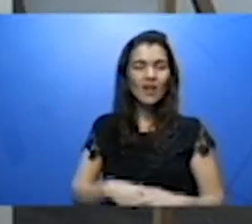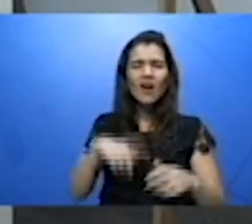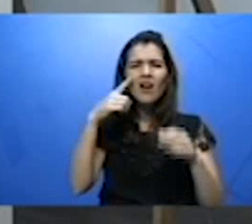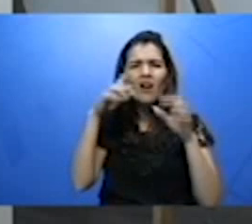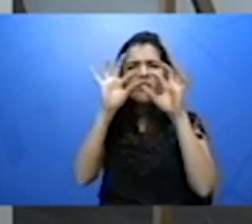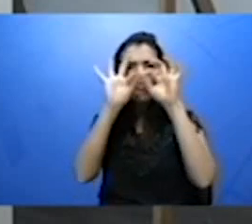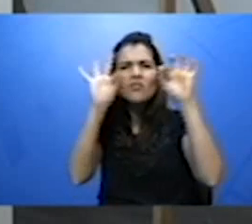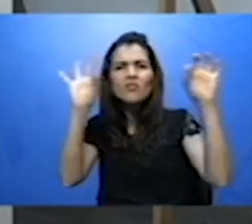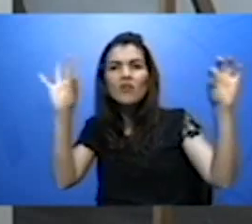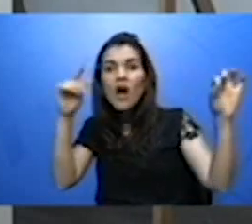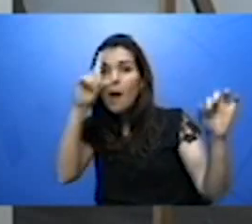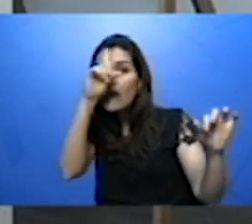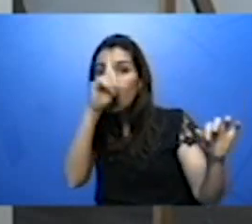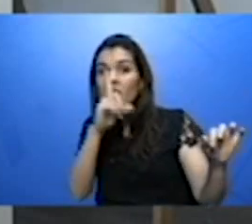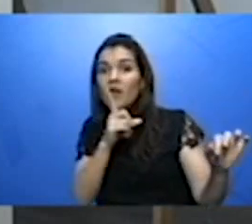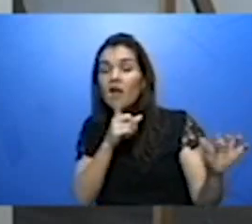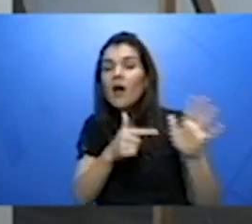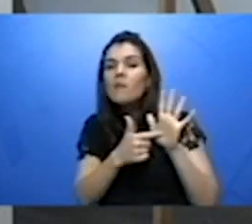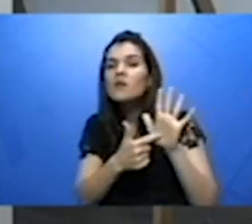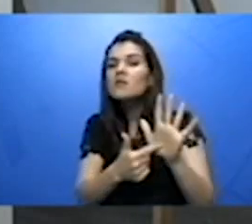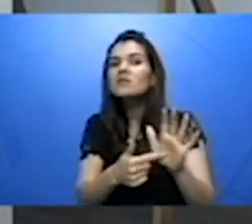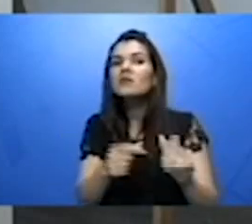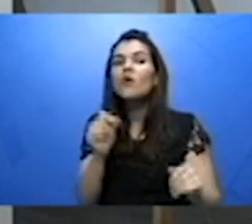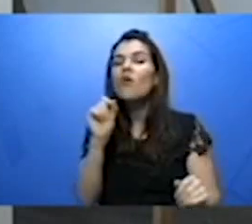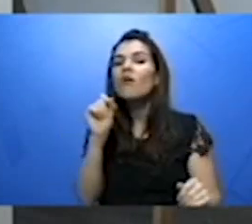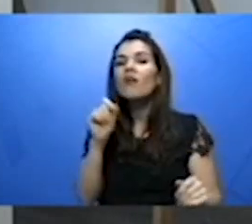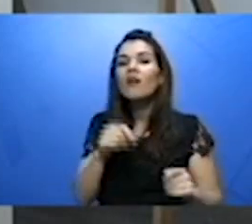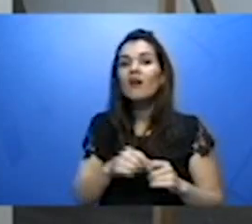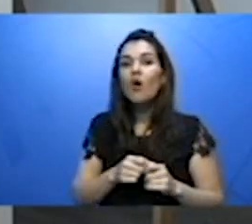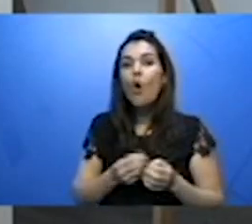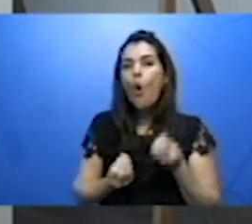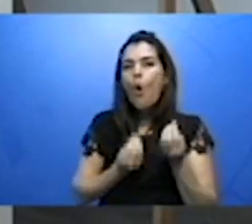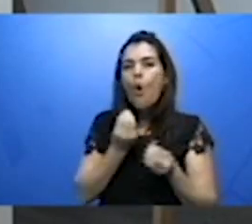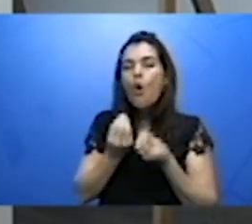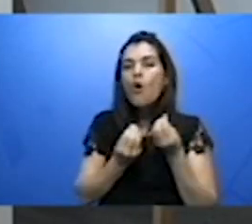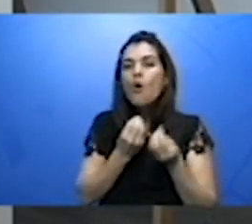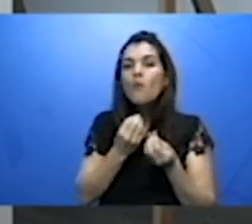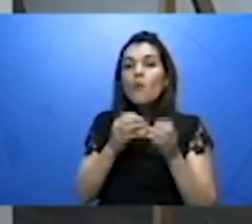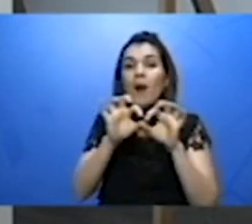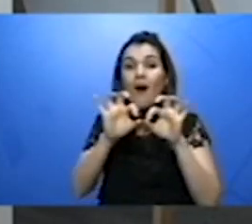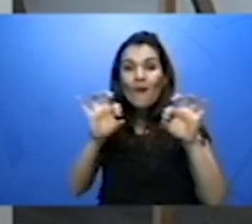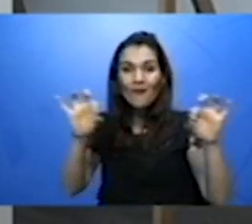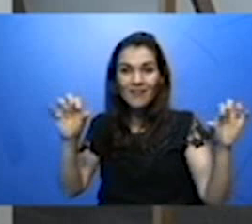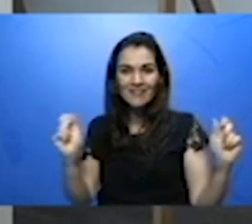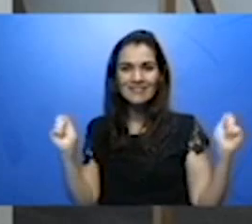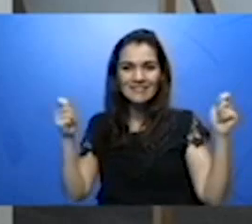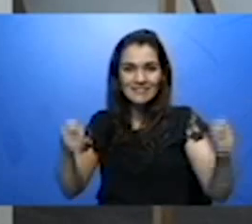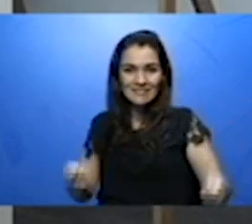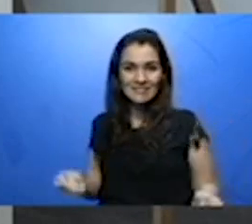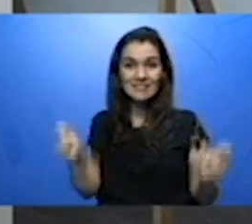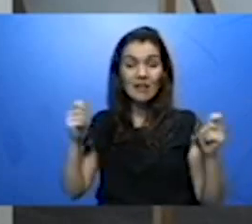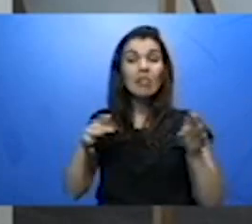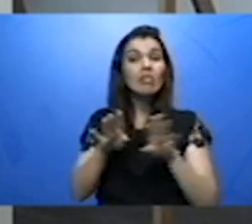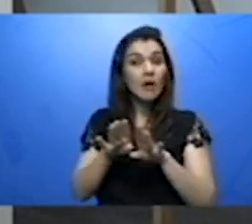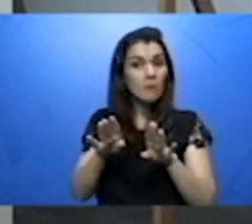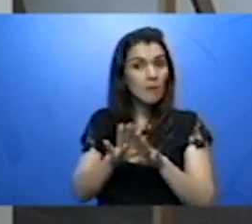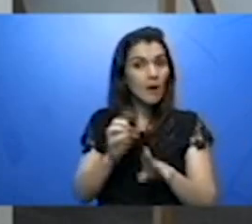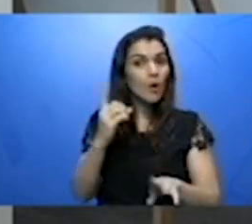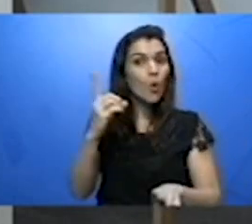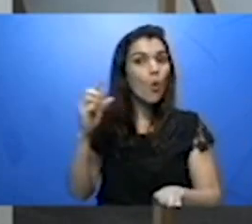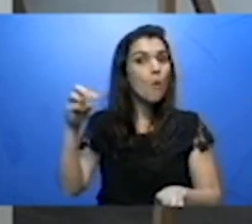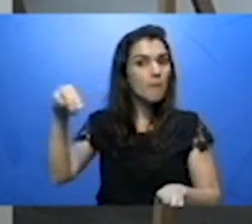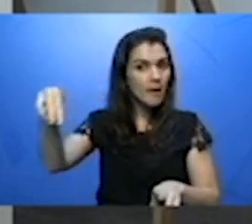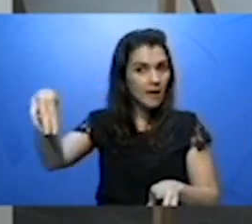amarela ela representa Olha como se fosse assim um pedaço de corda de um metro também